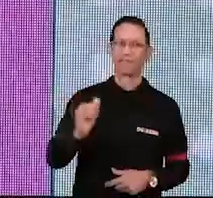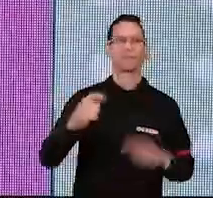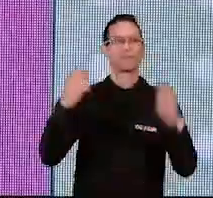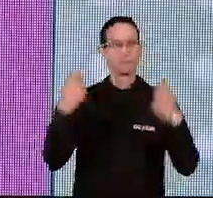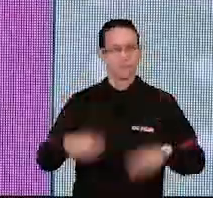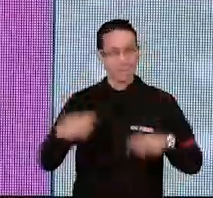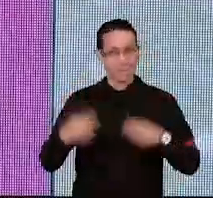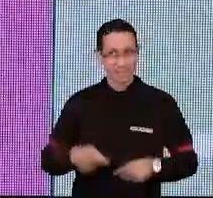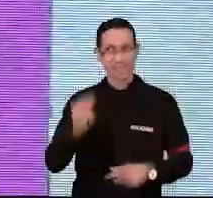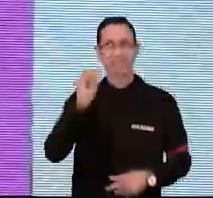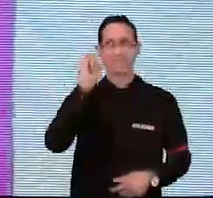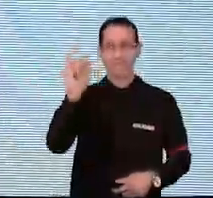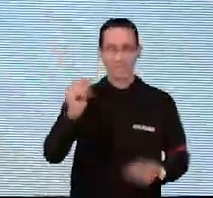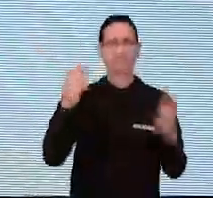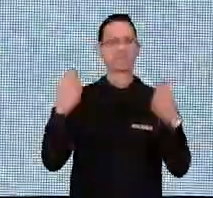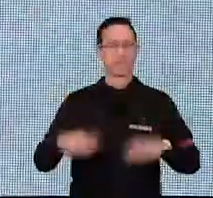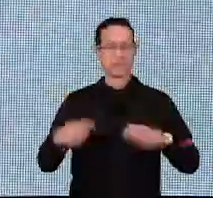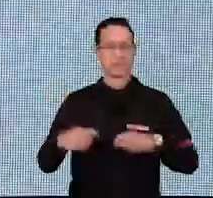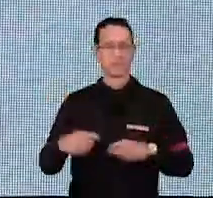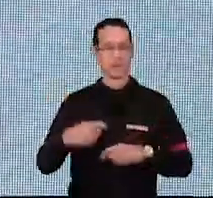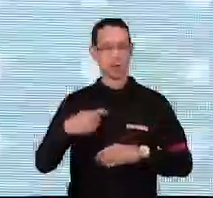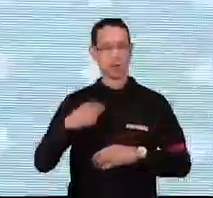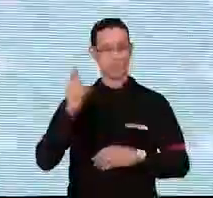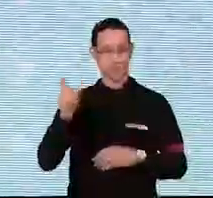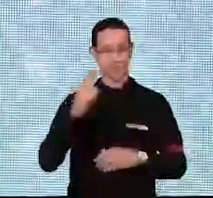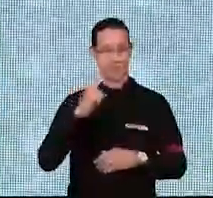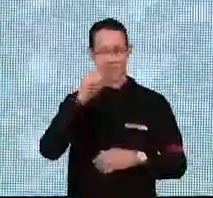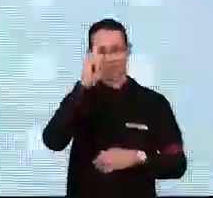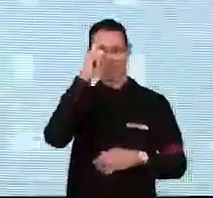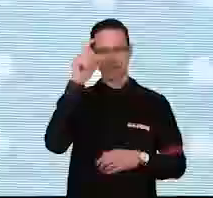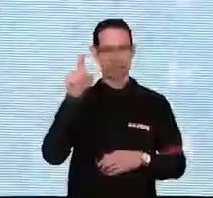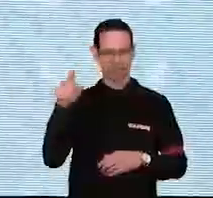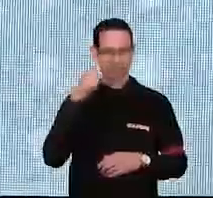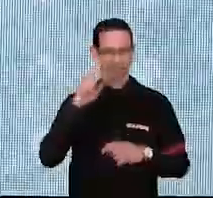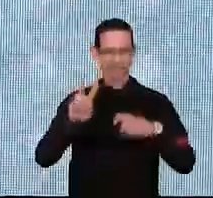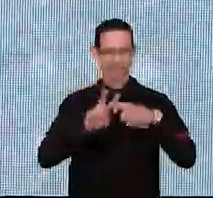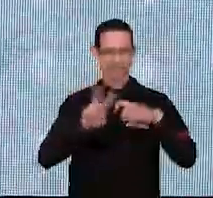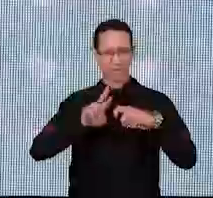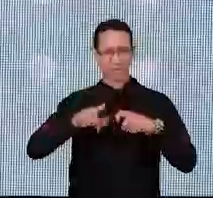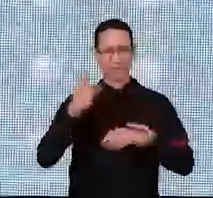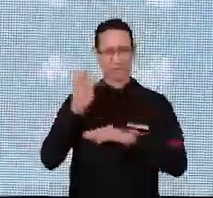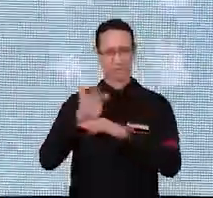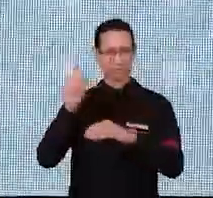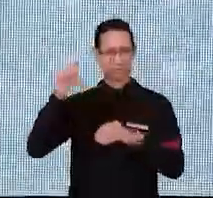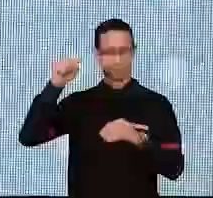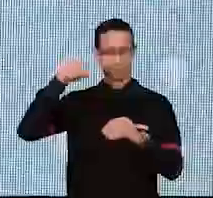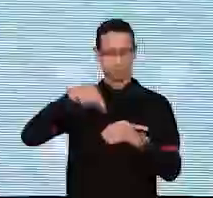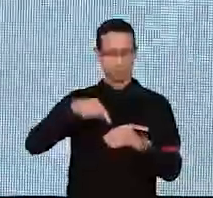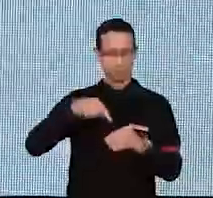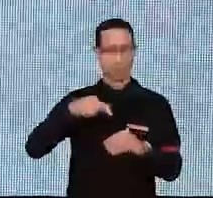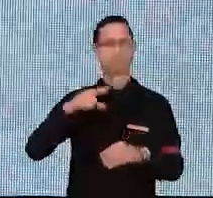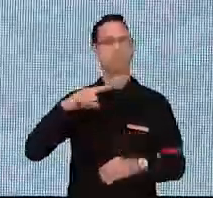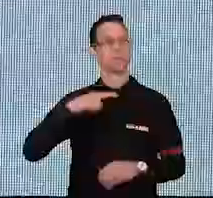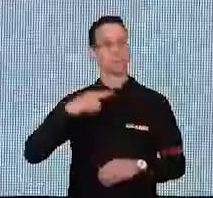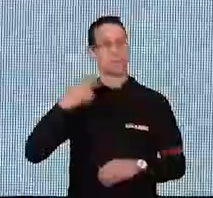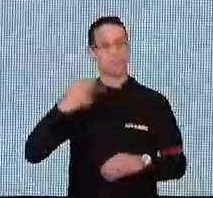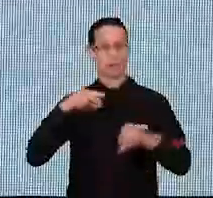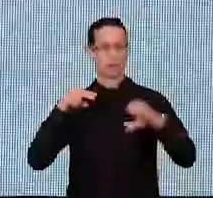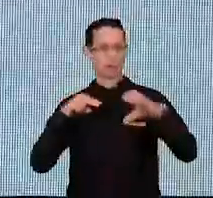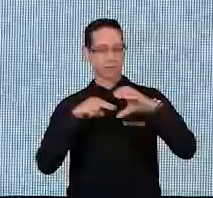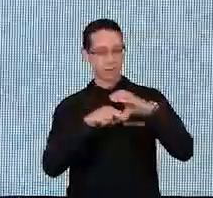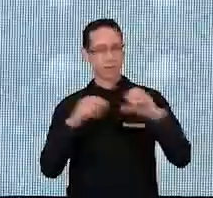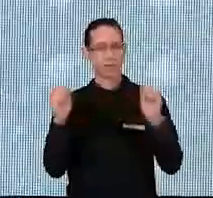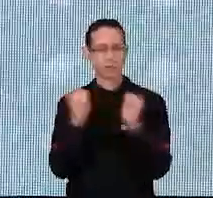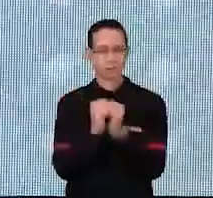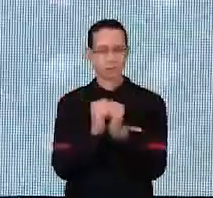o que eu vejo, né, lá na minha clínica, que a gente trabalha com a otoendoscopia e a tomografia ao mesmo tempo, né, a gente faz o casadinho,